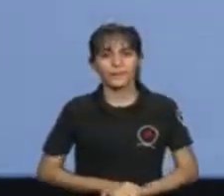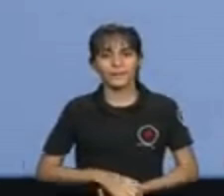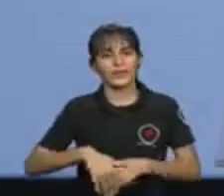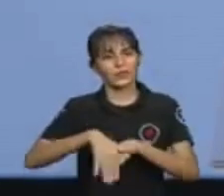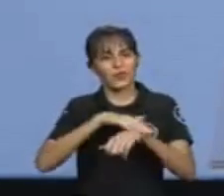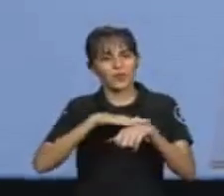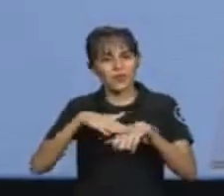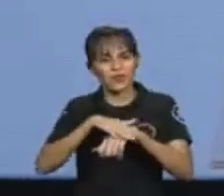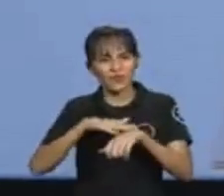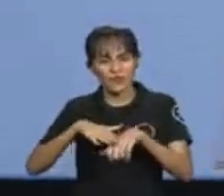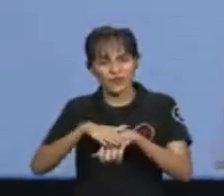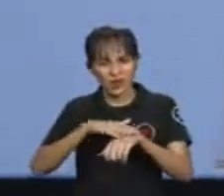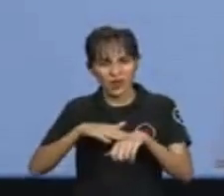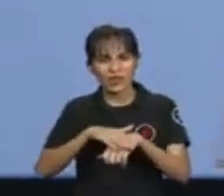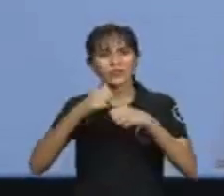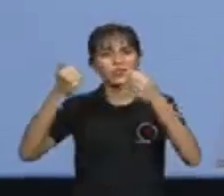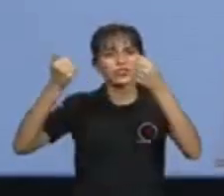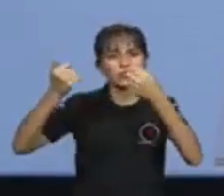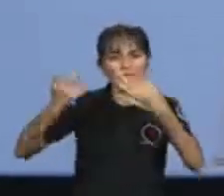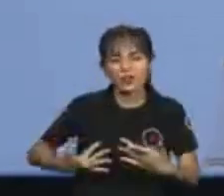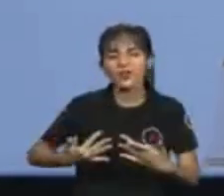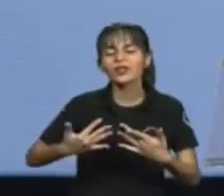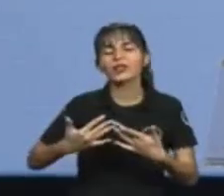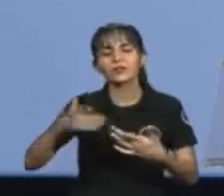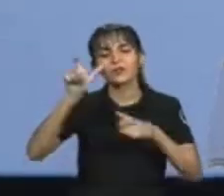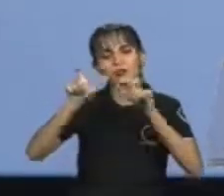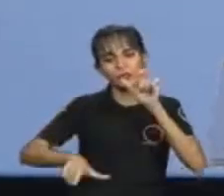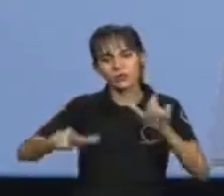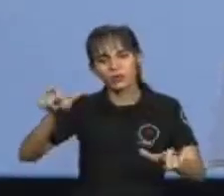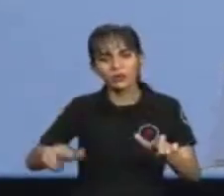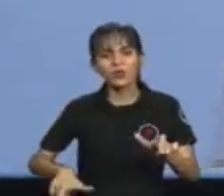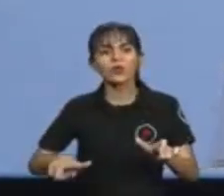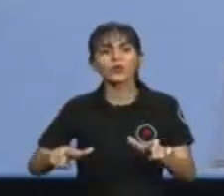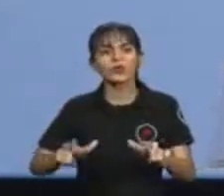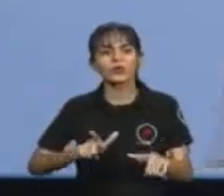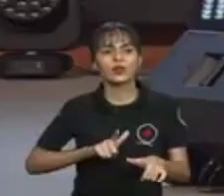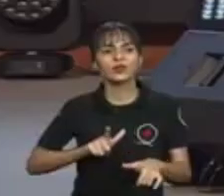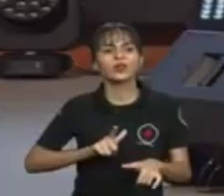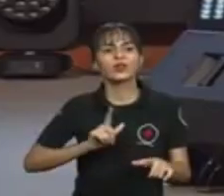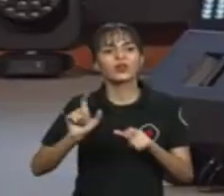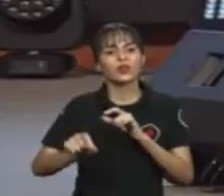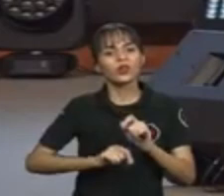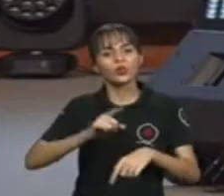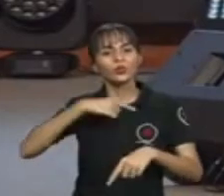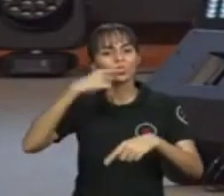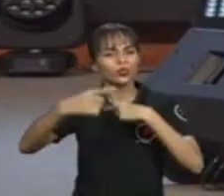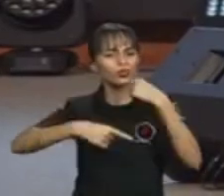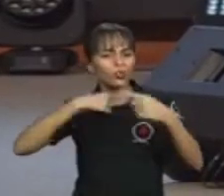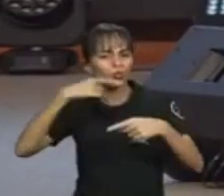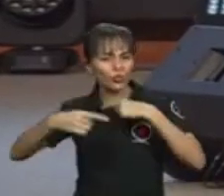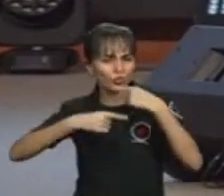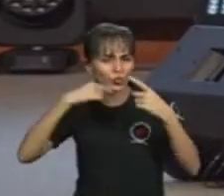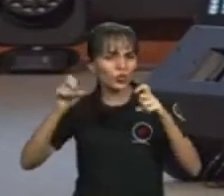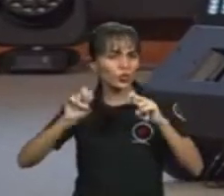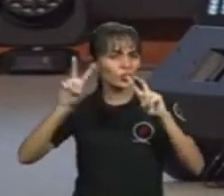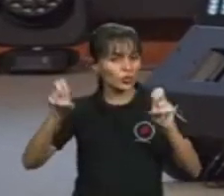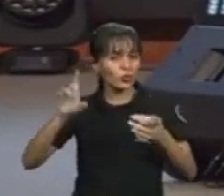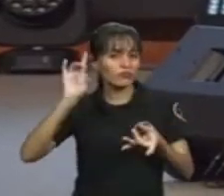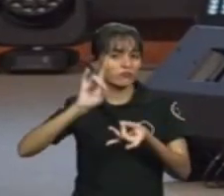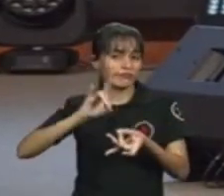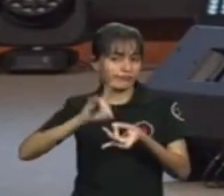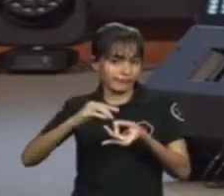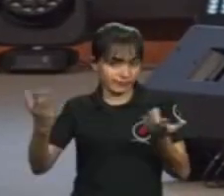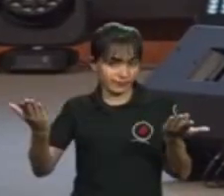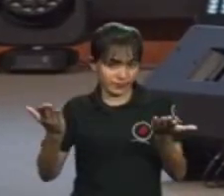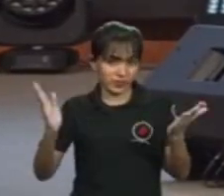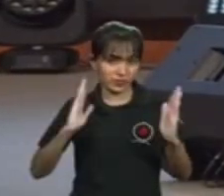conversem e expliquem para aqueles que ainda estão com alguma dúvida em relação ao momento espiritual que nós